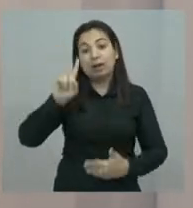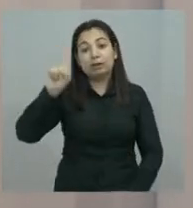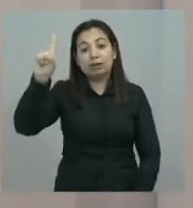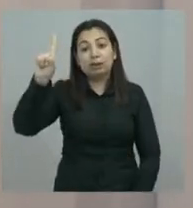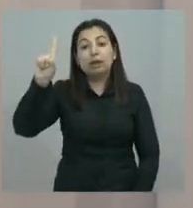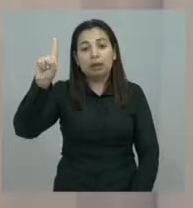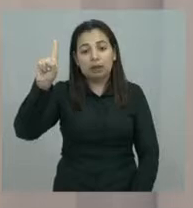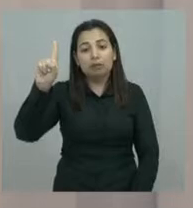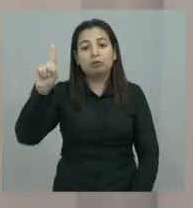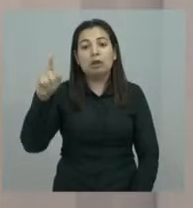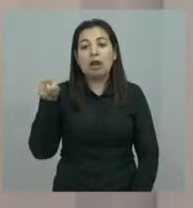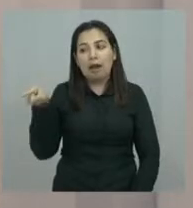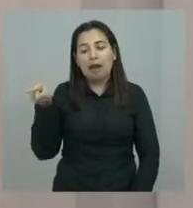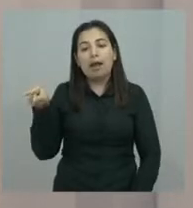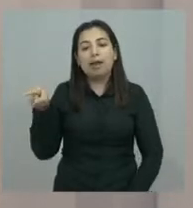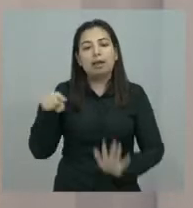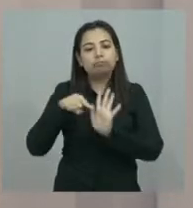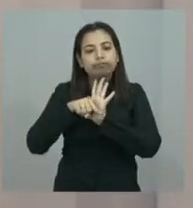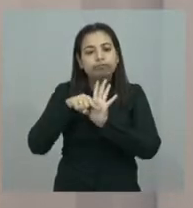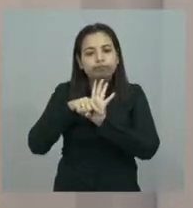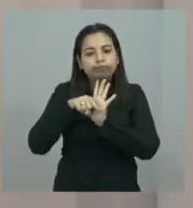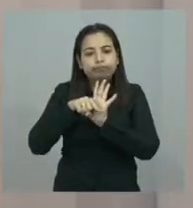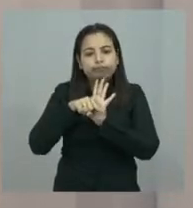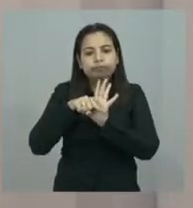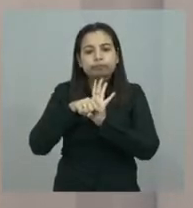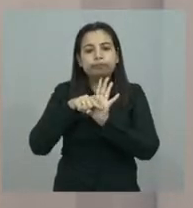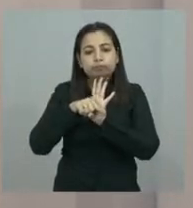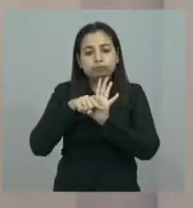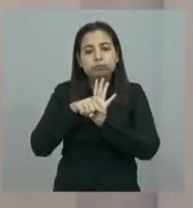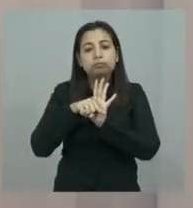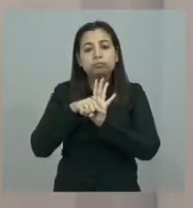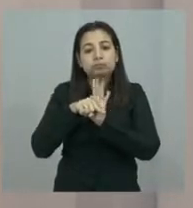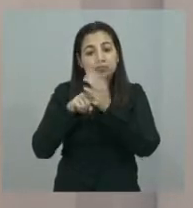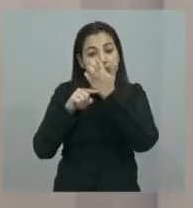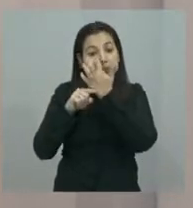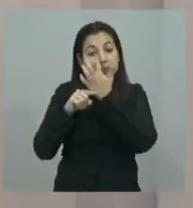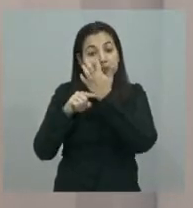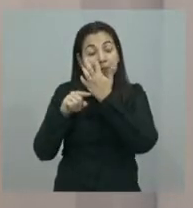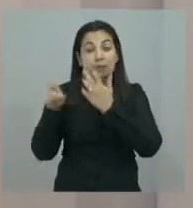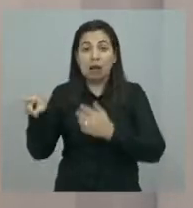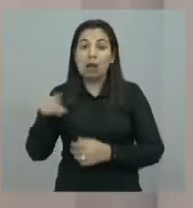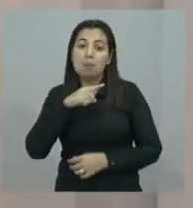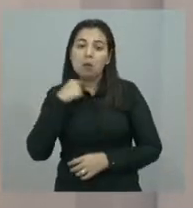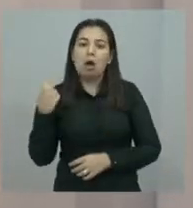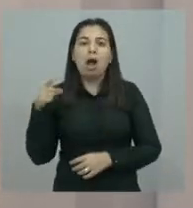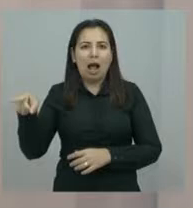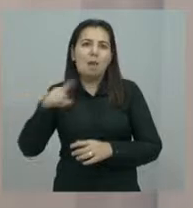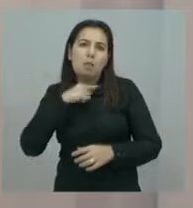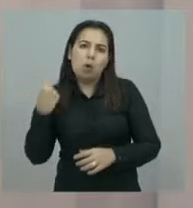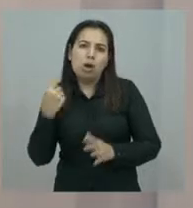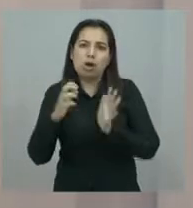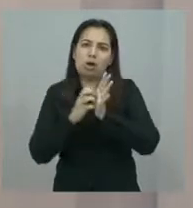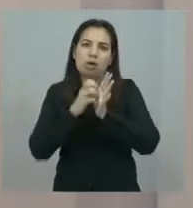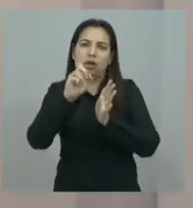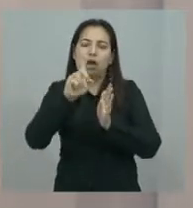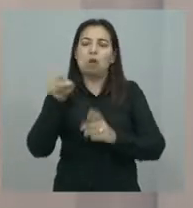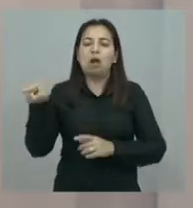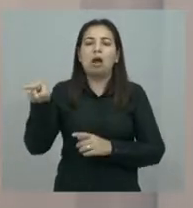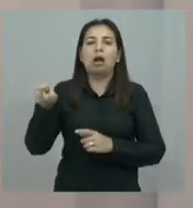ela monitorou, e até antes dela vir a óbito, mas não por problema do HIV, ela sofreu um